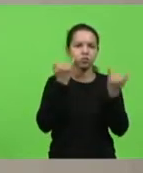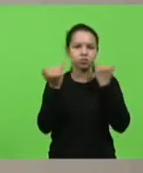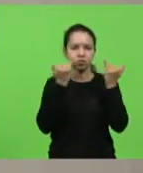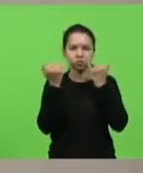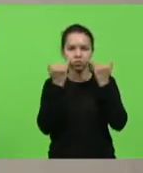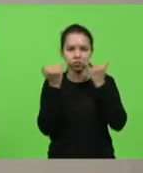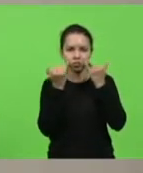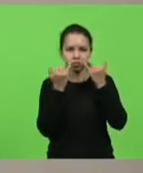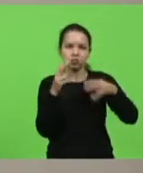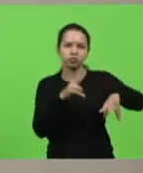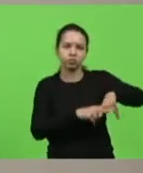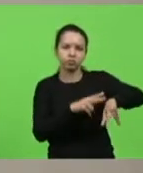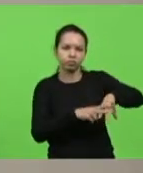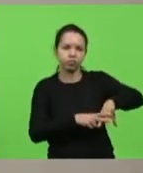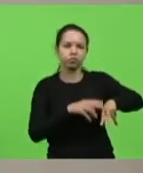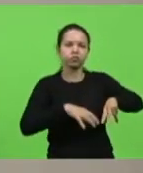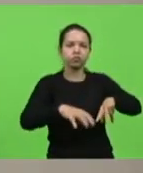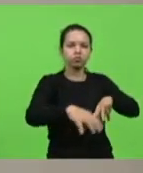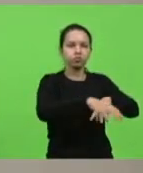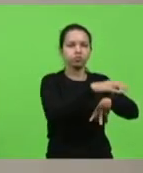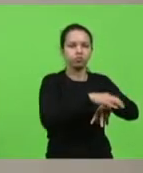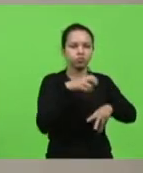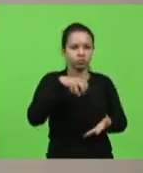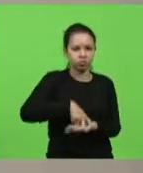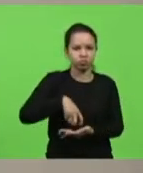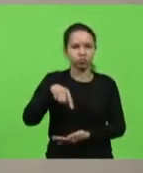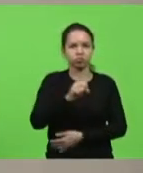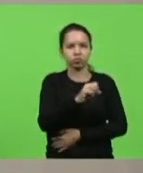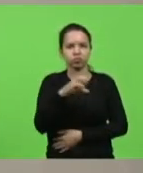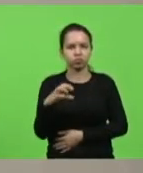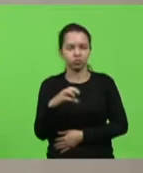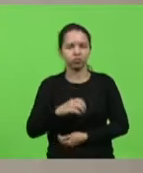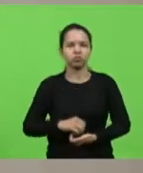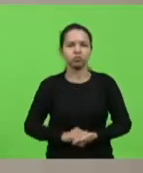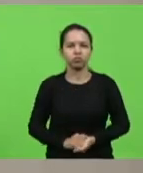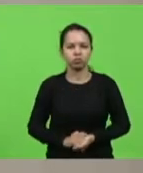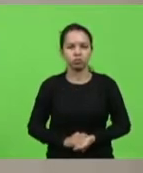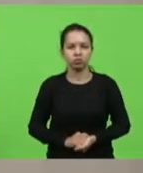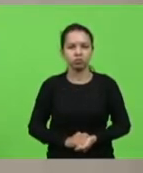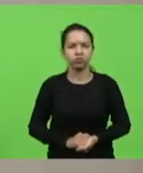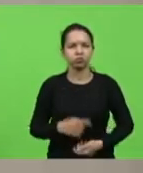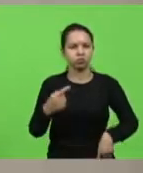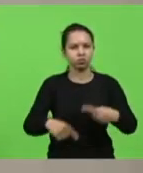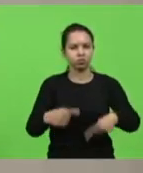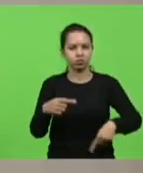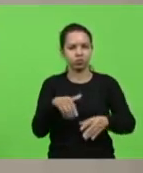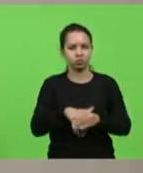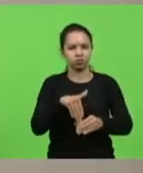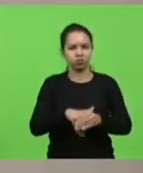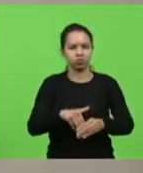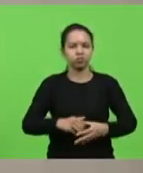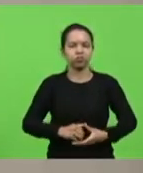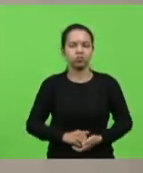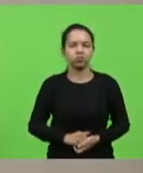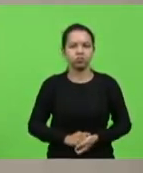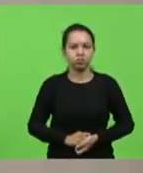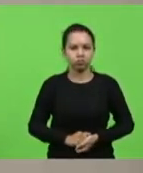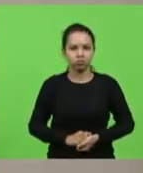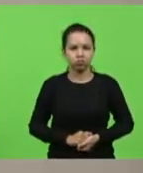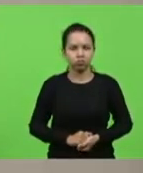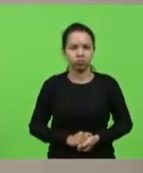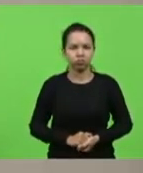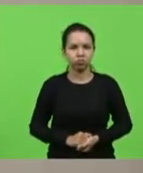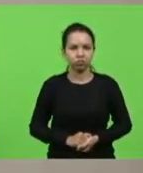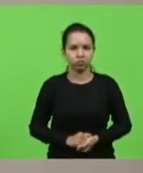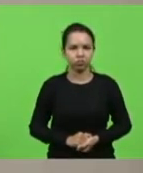penais do Estado de Santa Catarina. Em discussão. Não havendo quem queira discutir, em votação, deputados que aprovam, permaneçam como se encontram.